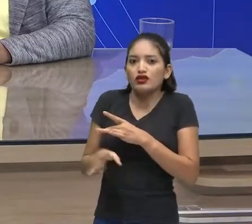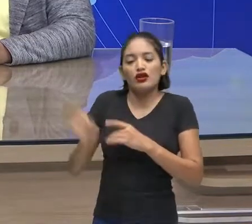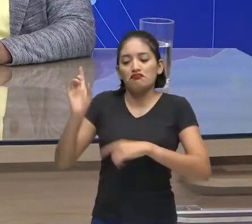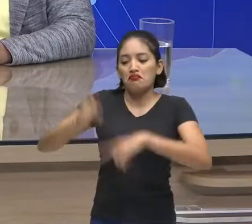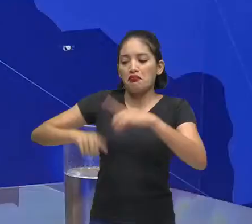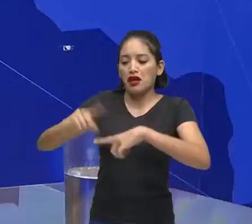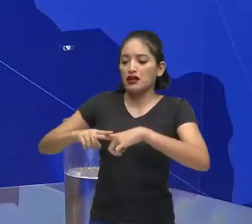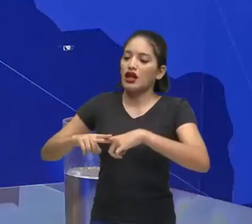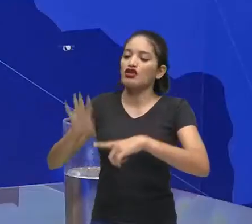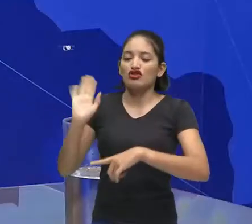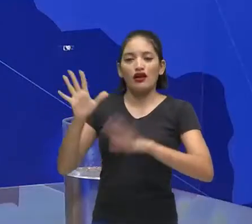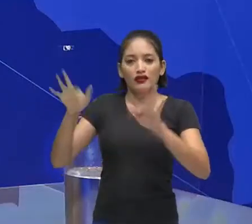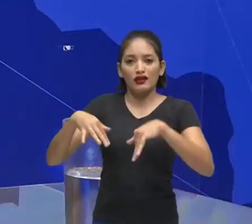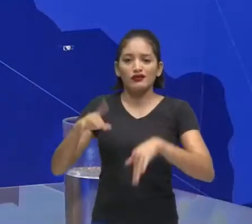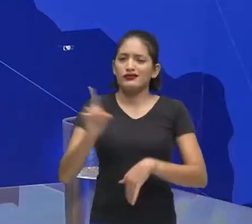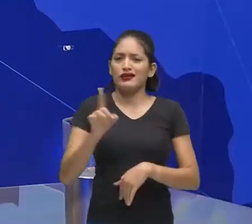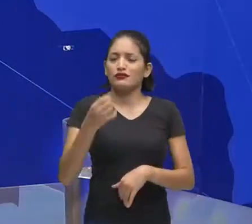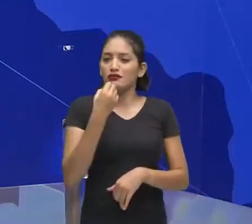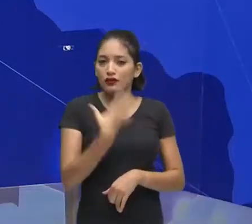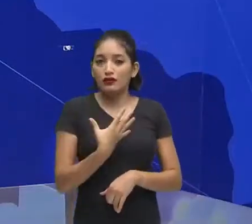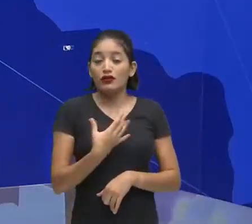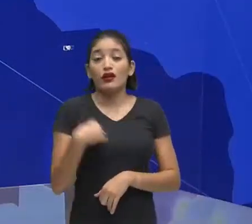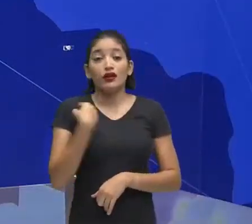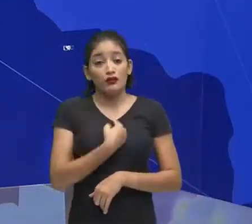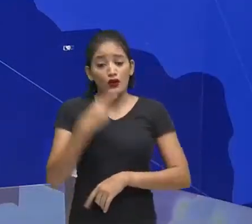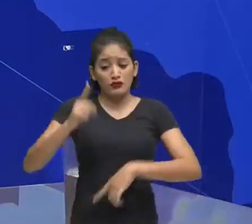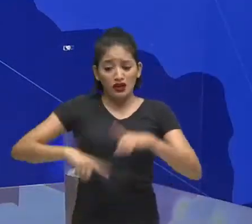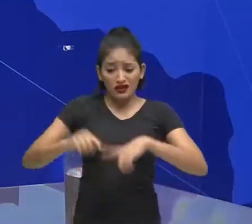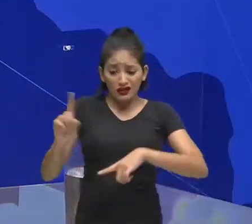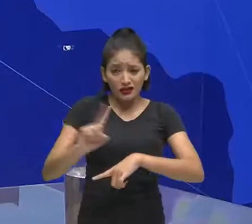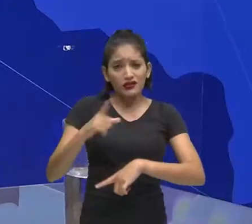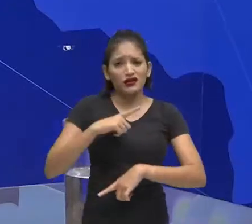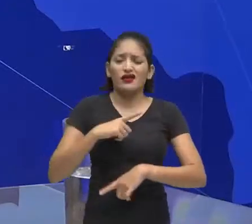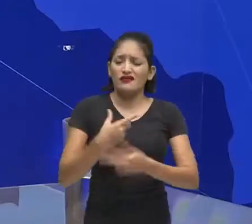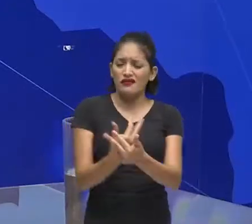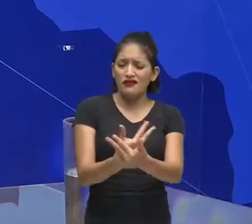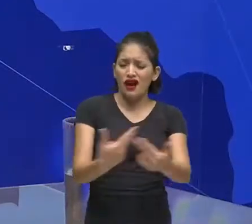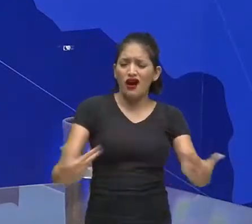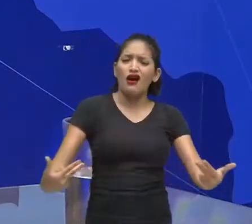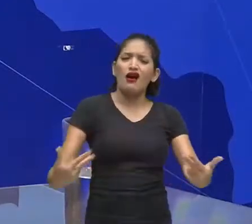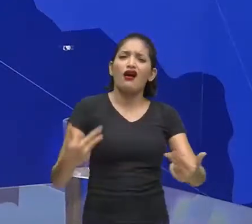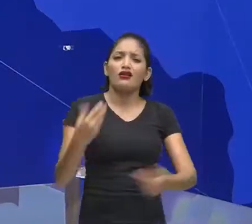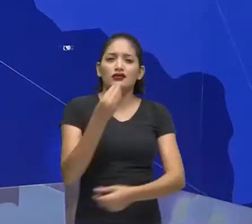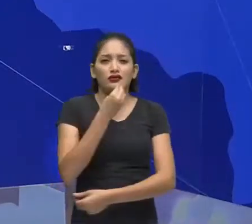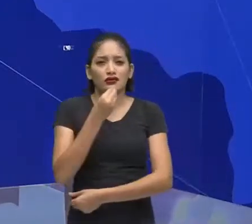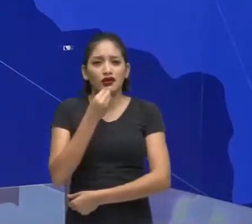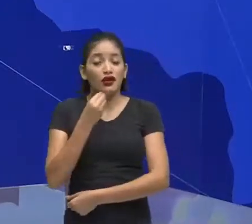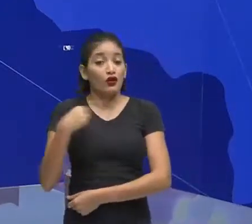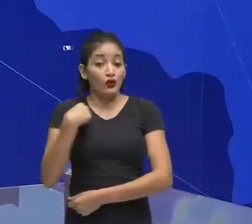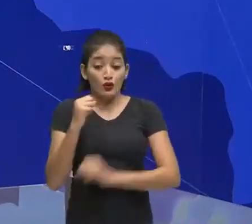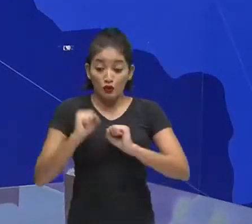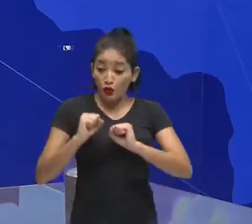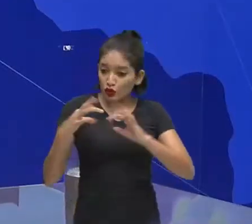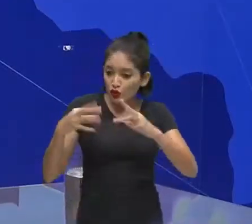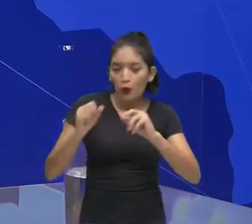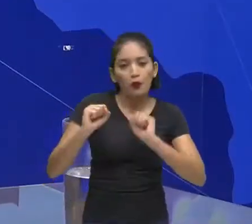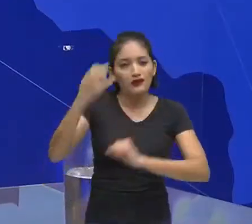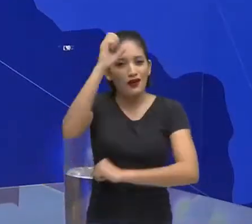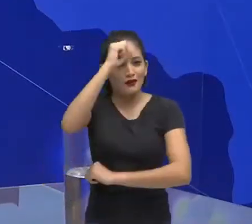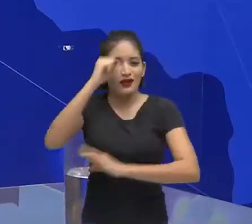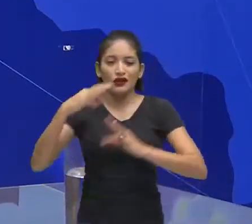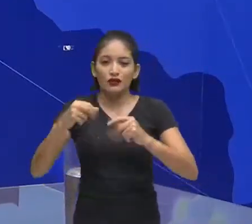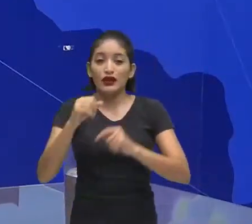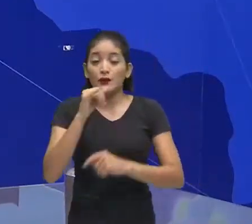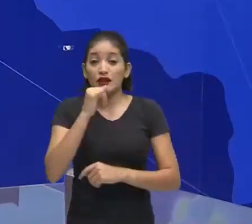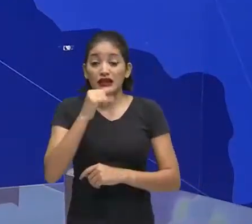é muito bom, porque enquanto a gente não é produto acabado, a gente é possibilidade. A gente pode ser tudo, a gente pode aprender tudo. Se eu quiser